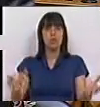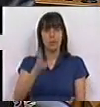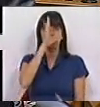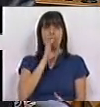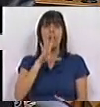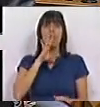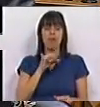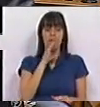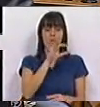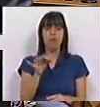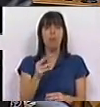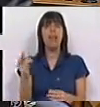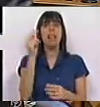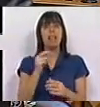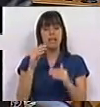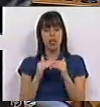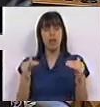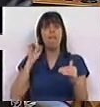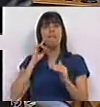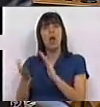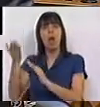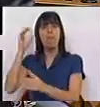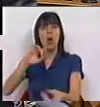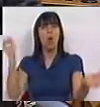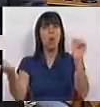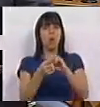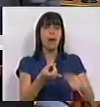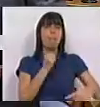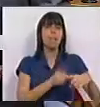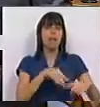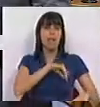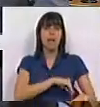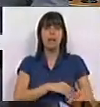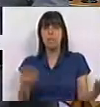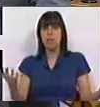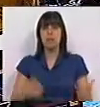o filho de uma família do terceiro escalão vale mais que o filho de uma família com metade dos rendimentos.